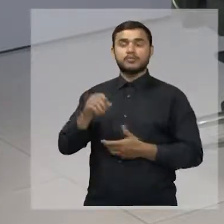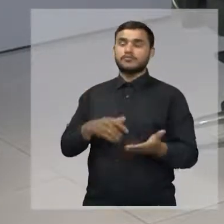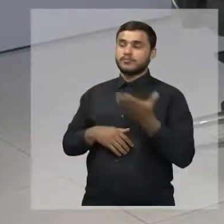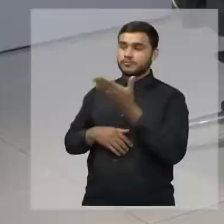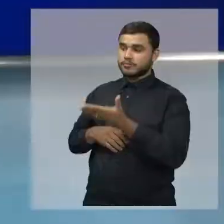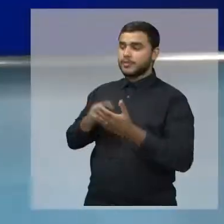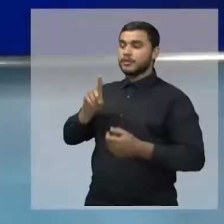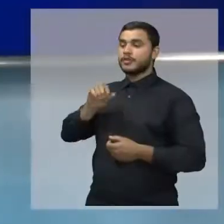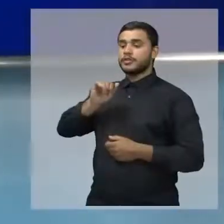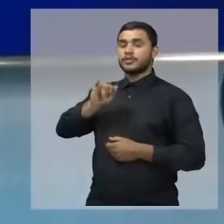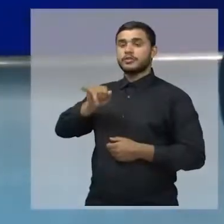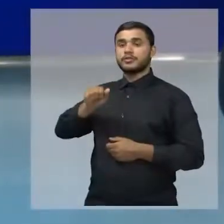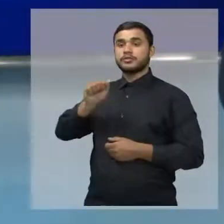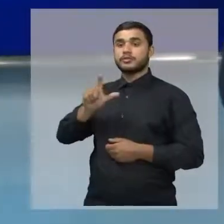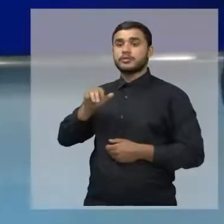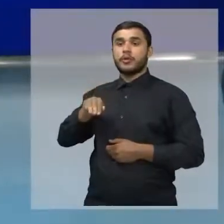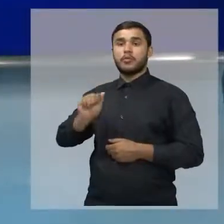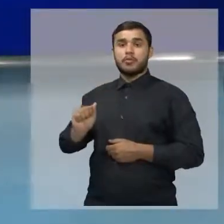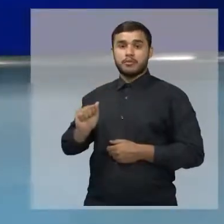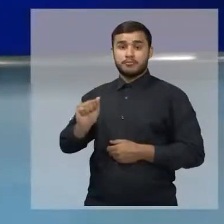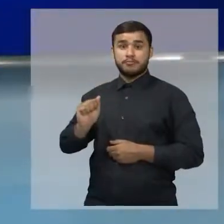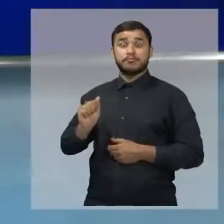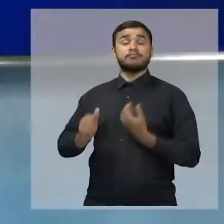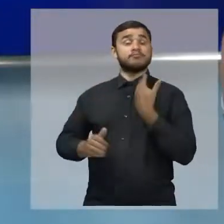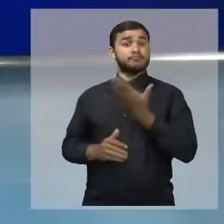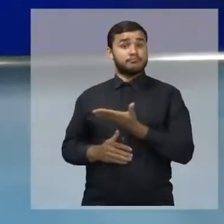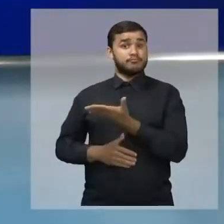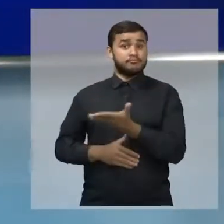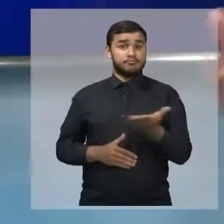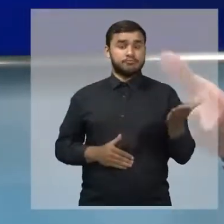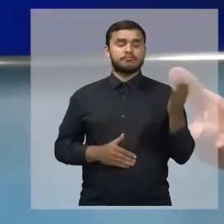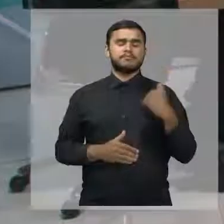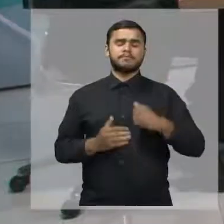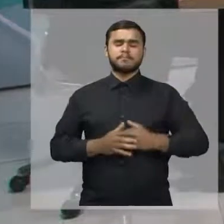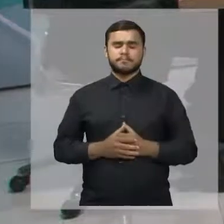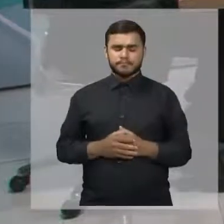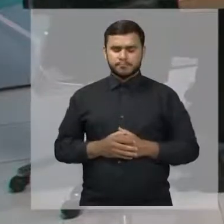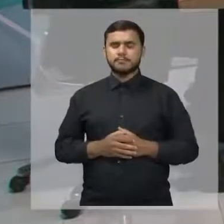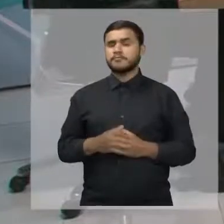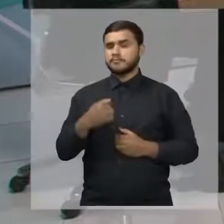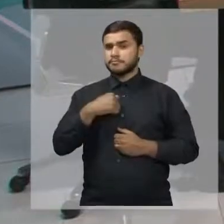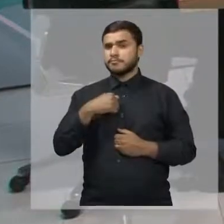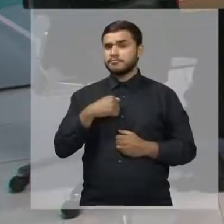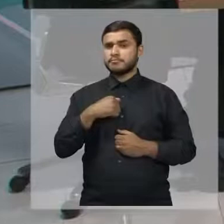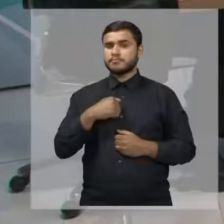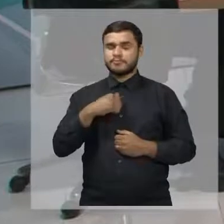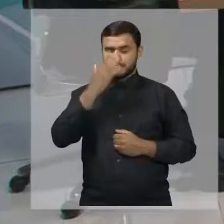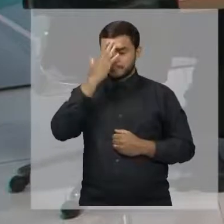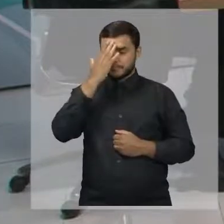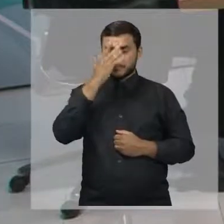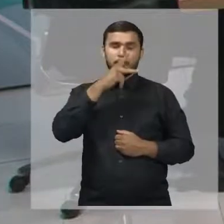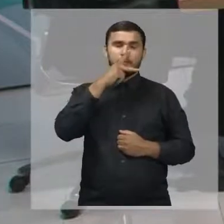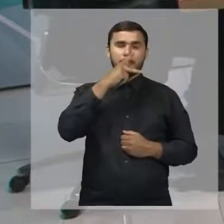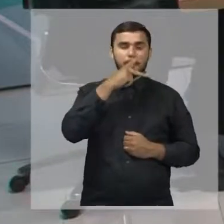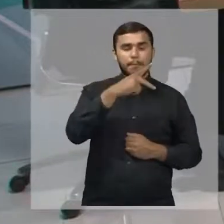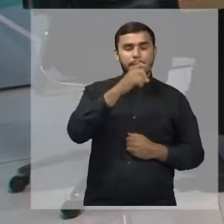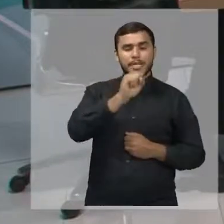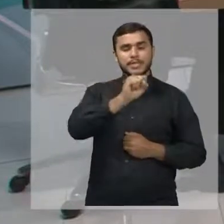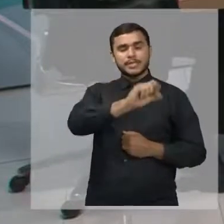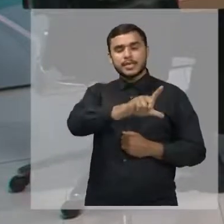vamos discutir o que eu aqui convencionei chamar de combo político do